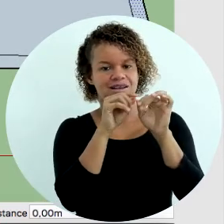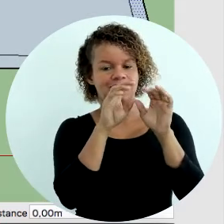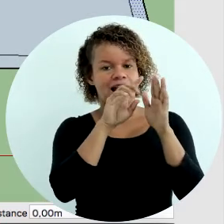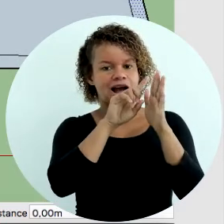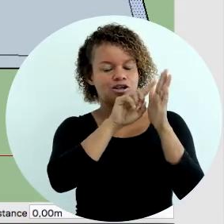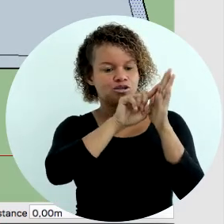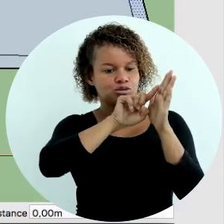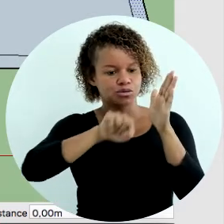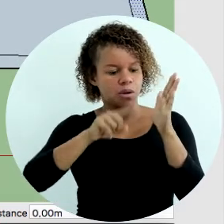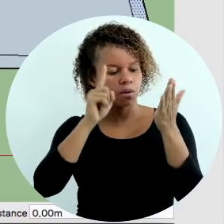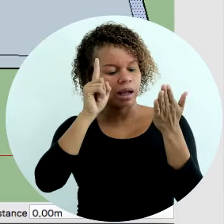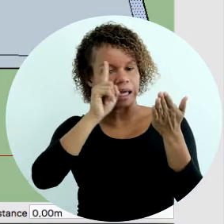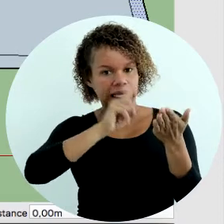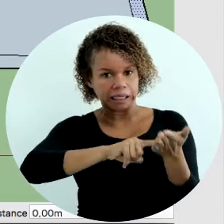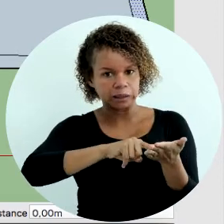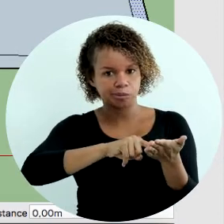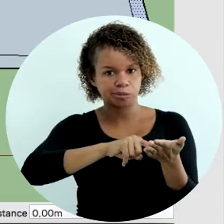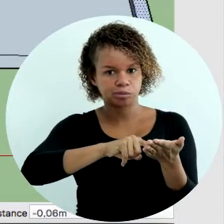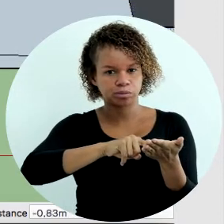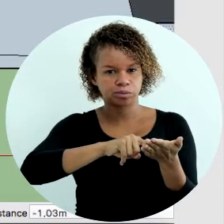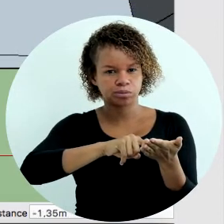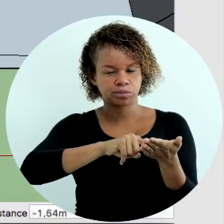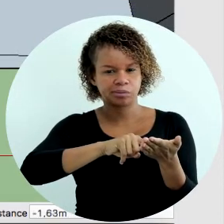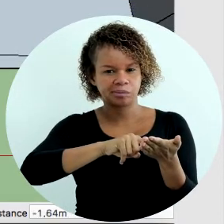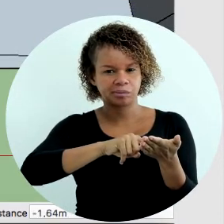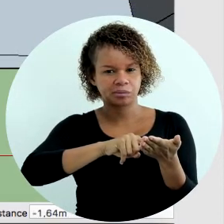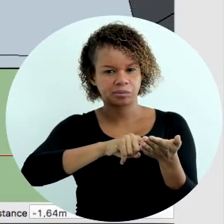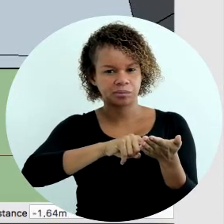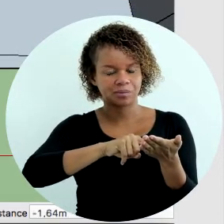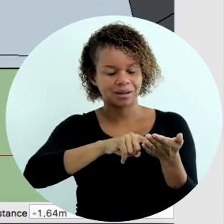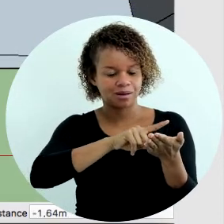que vai ser feita a extrusão, eu dou um clique,